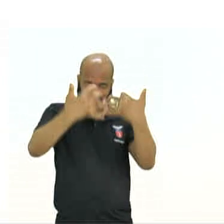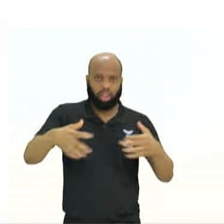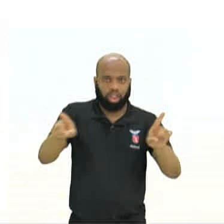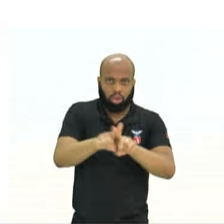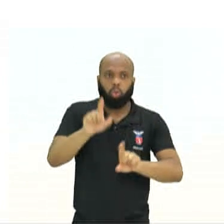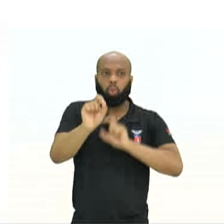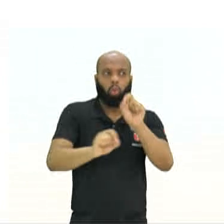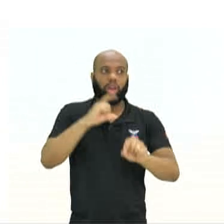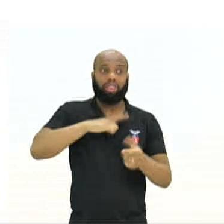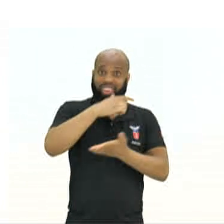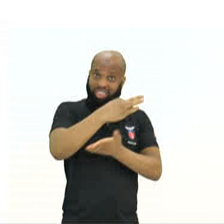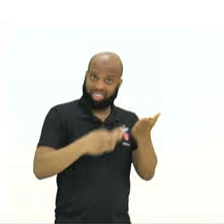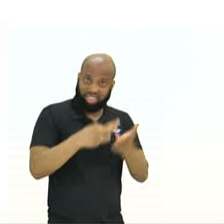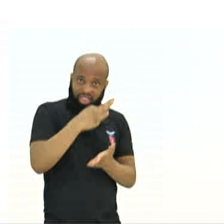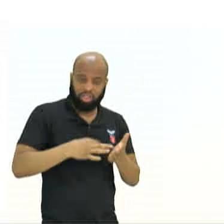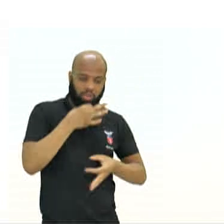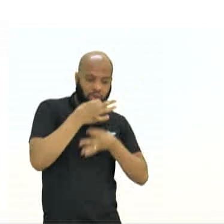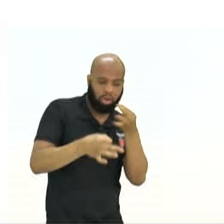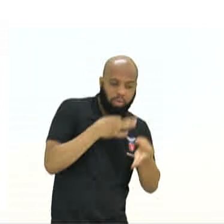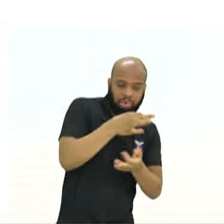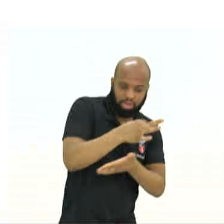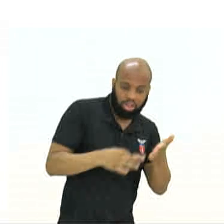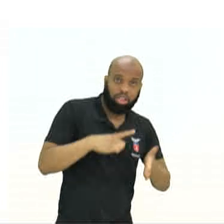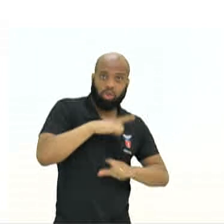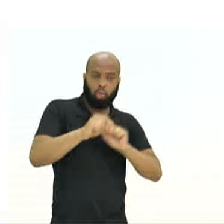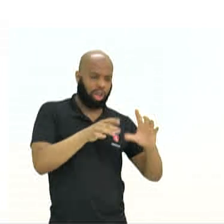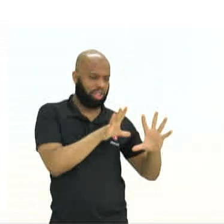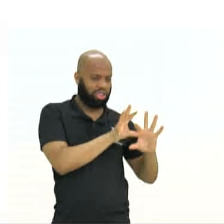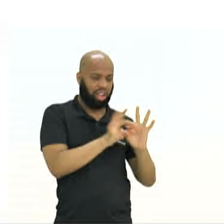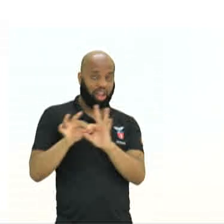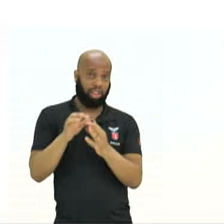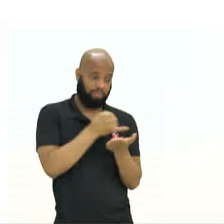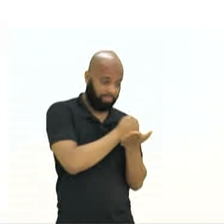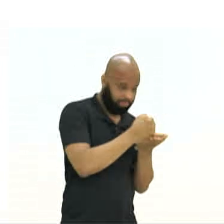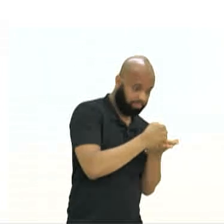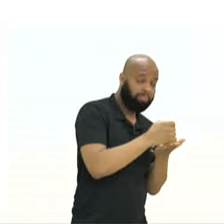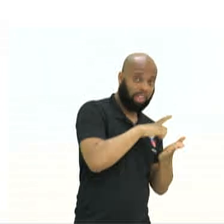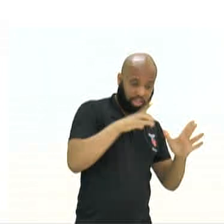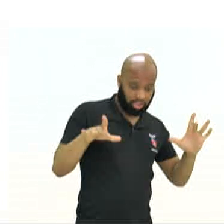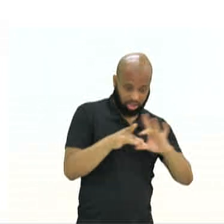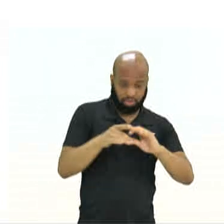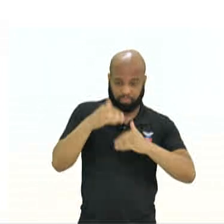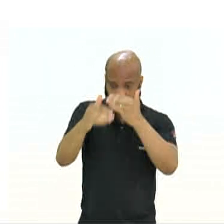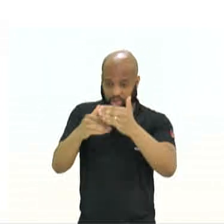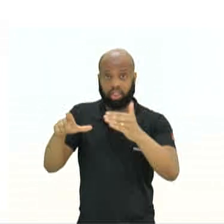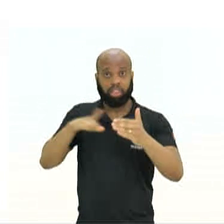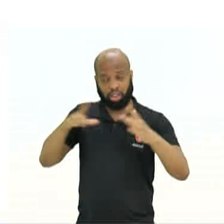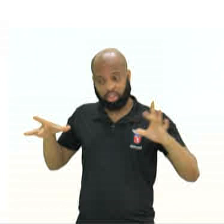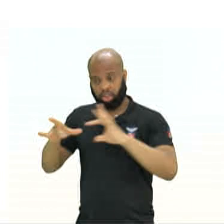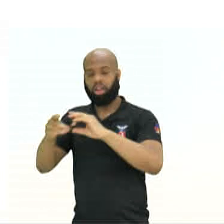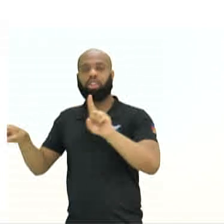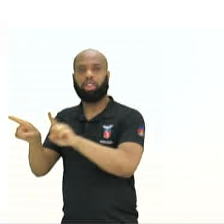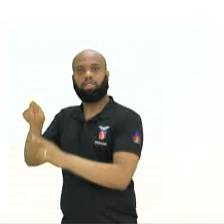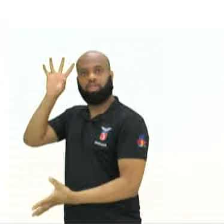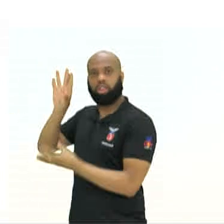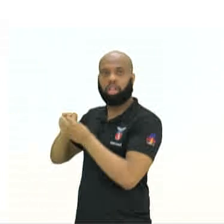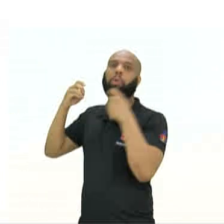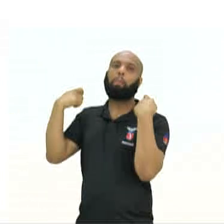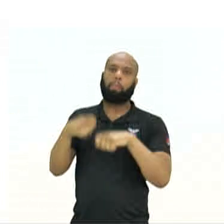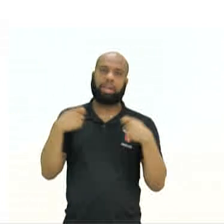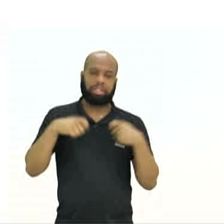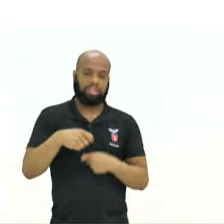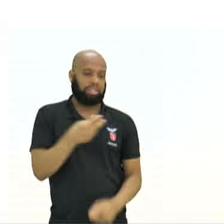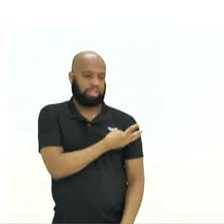anteriores, que o texto dissertativo ele precisa estar todo ligado. A introdução tem que se ligar com o desenvolvimento e também